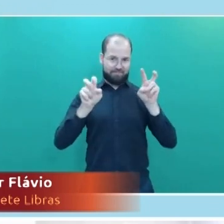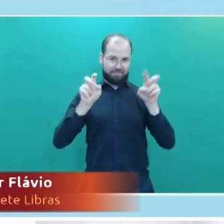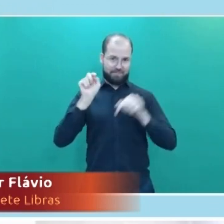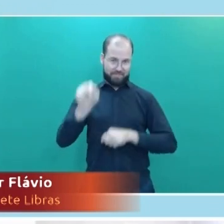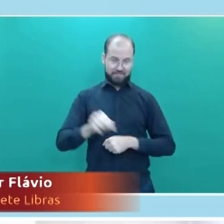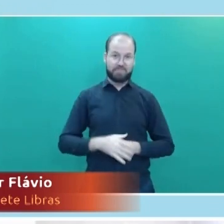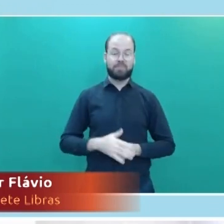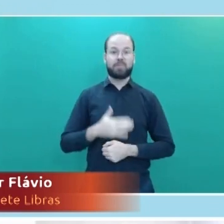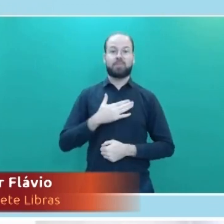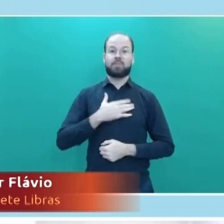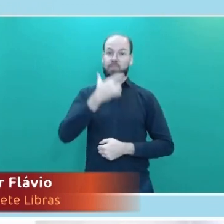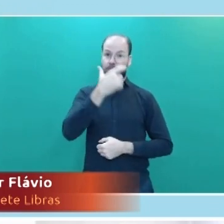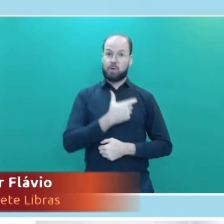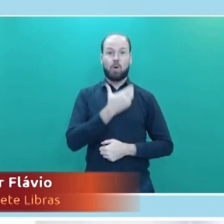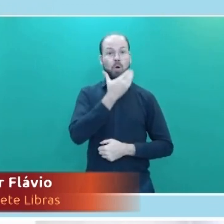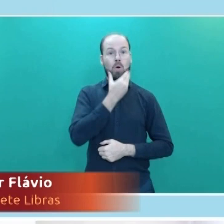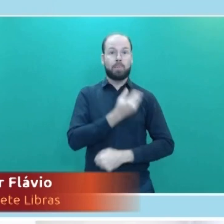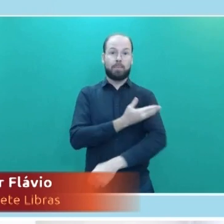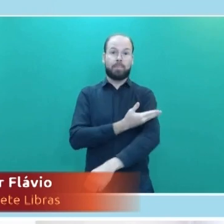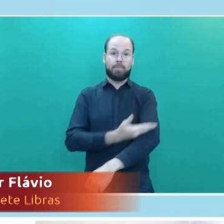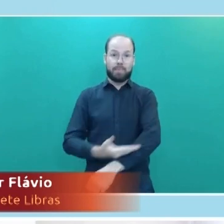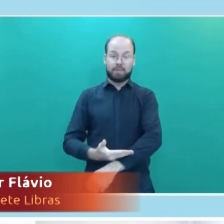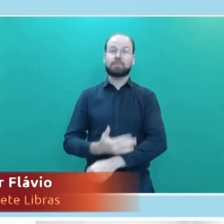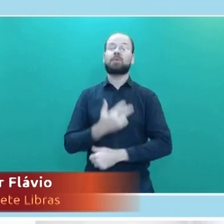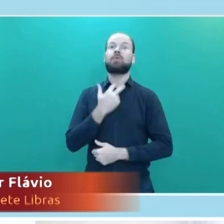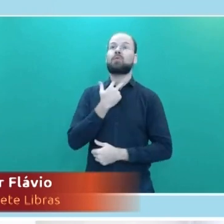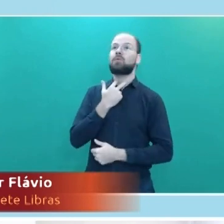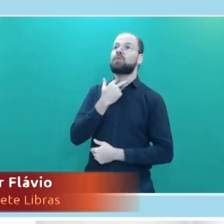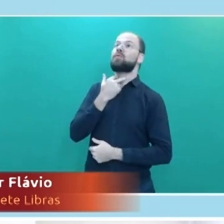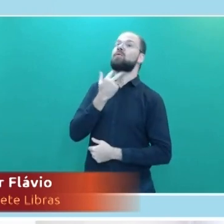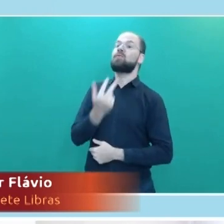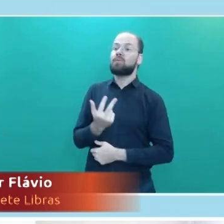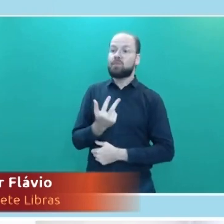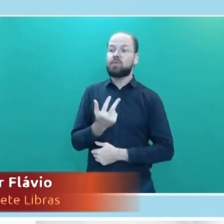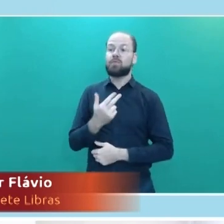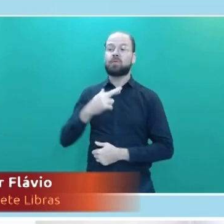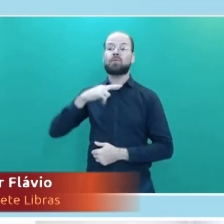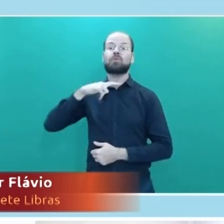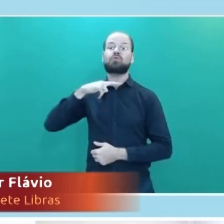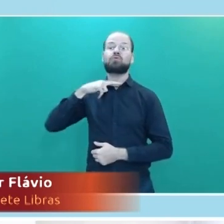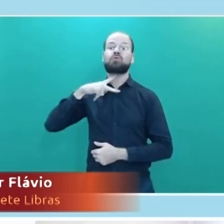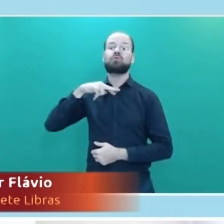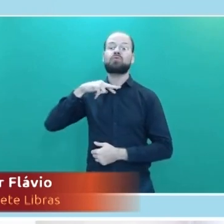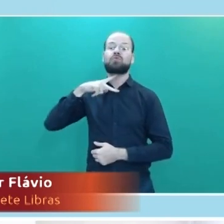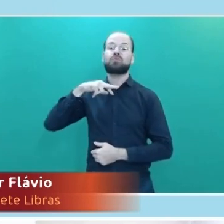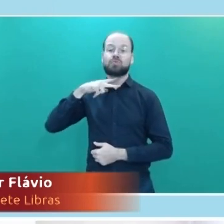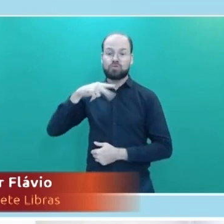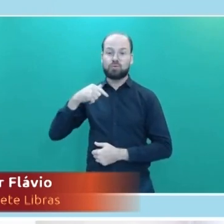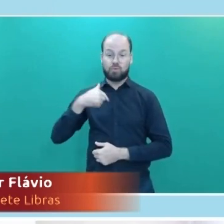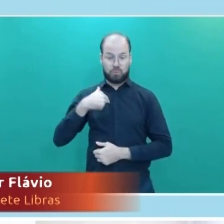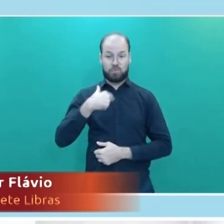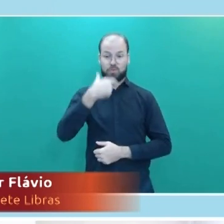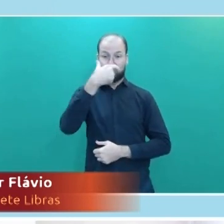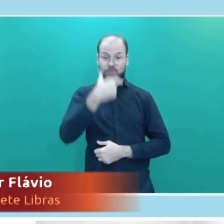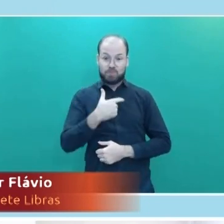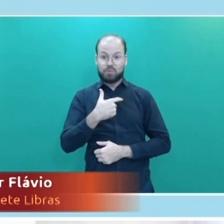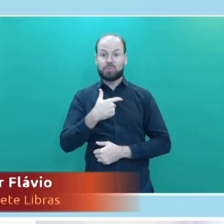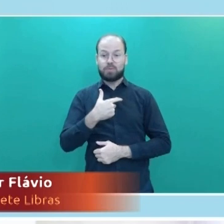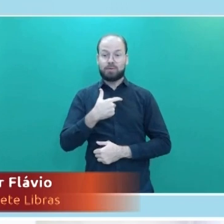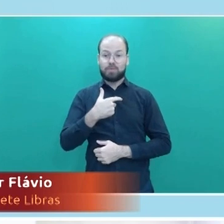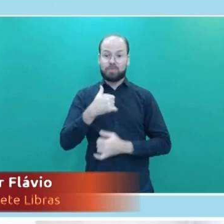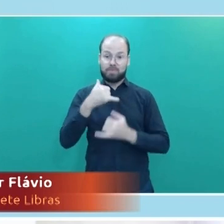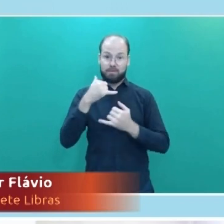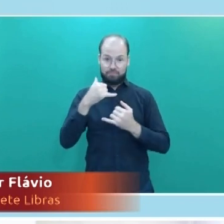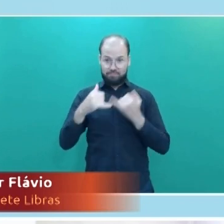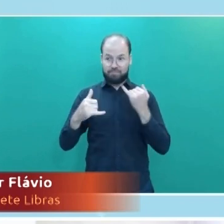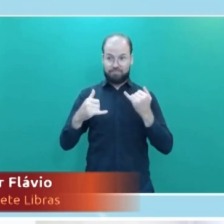sou um homem branco com um sotaque fácil de detectar, porque eu sou, na verdade,